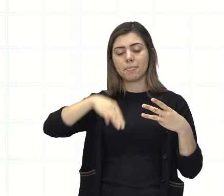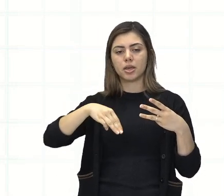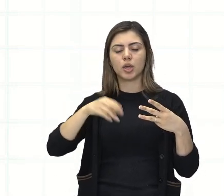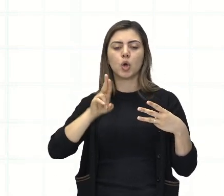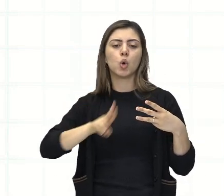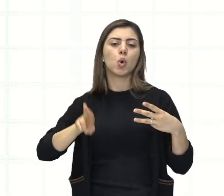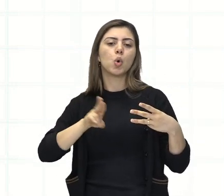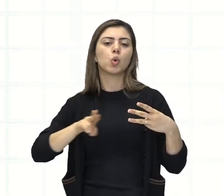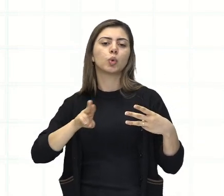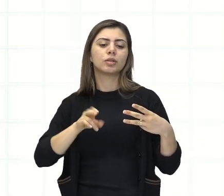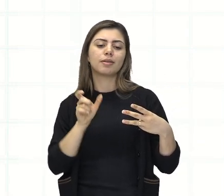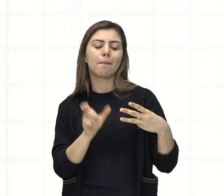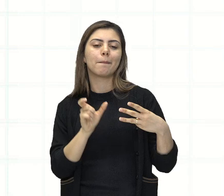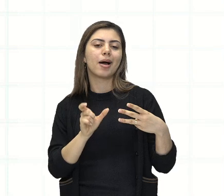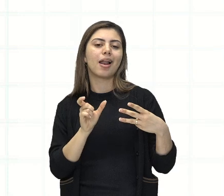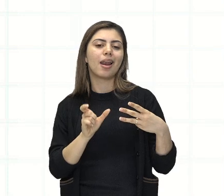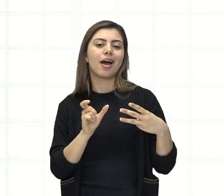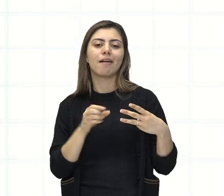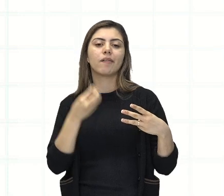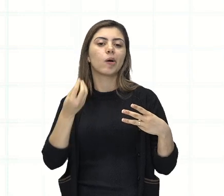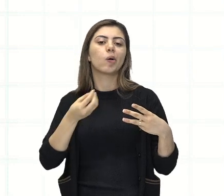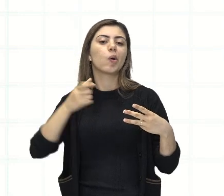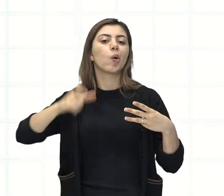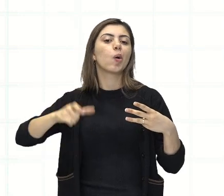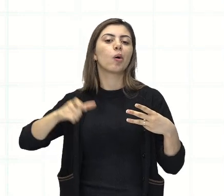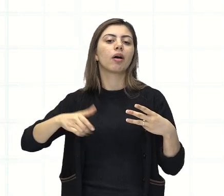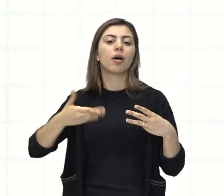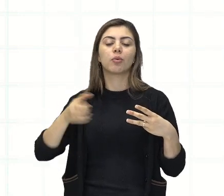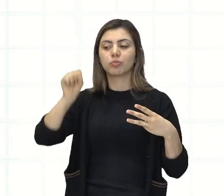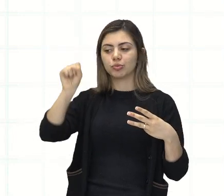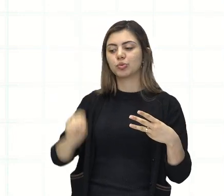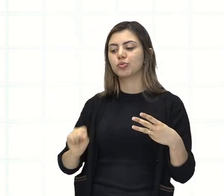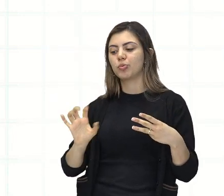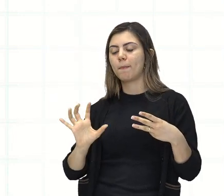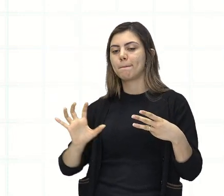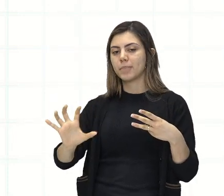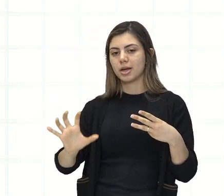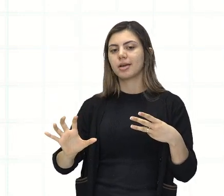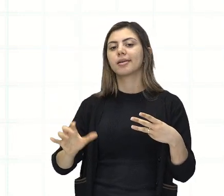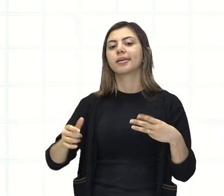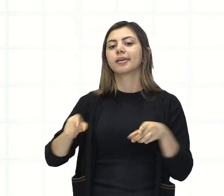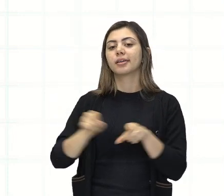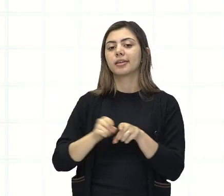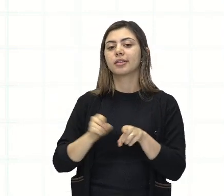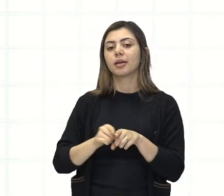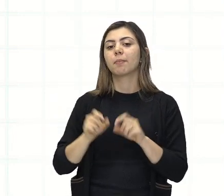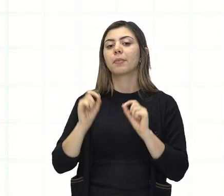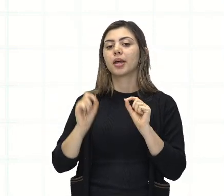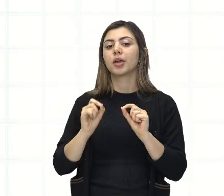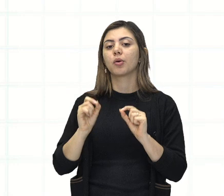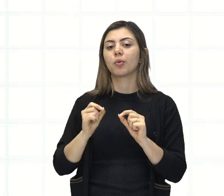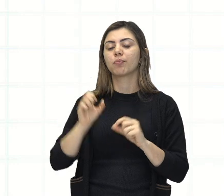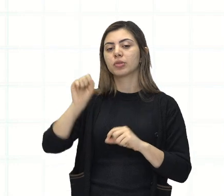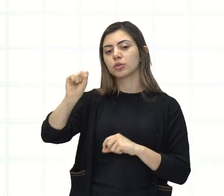essa raiz vai ser mais conhecida lá para o pessoal do sul e uma boa parte do